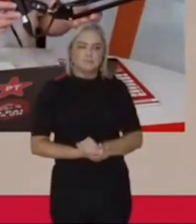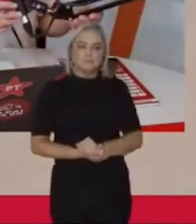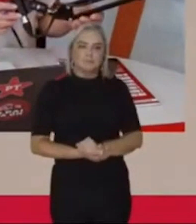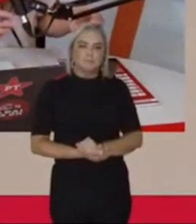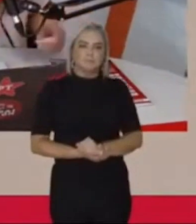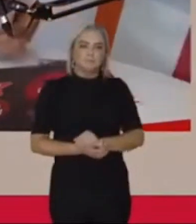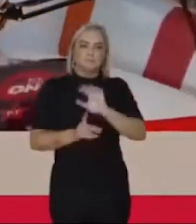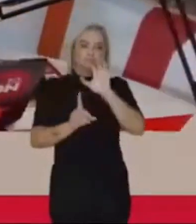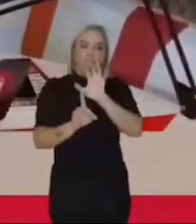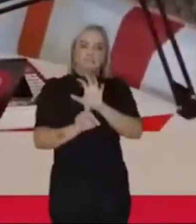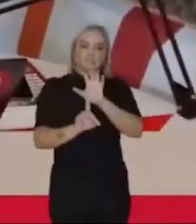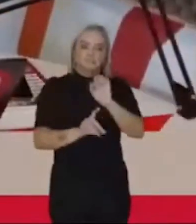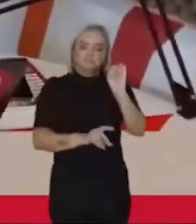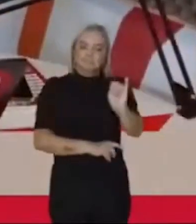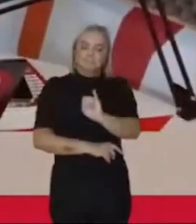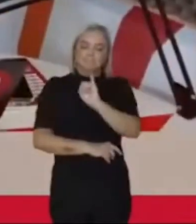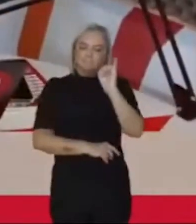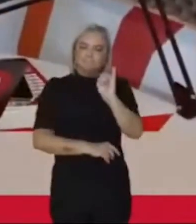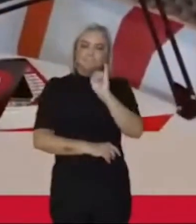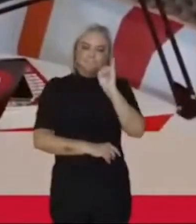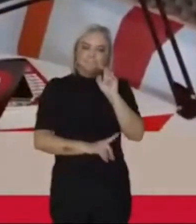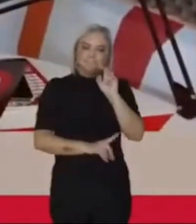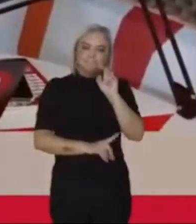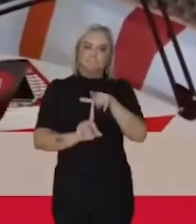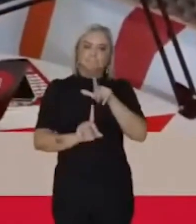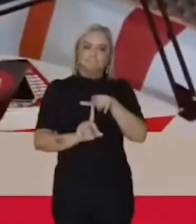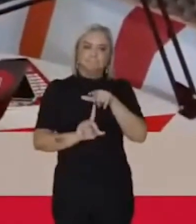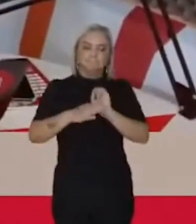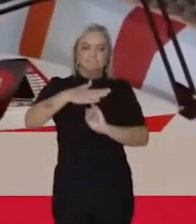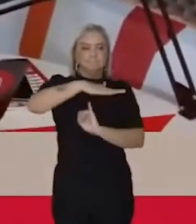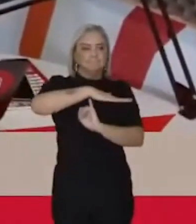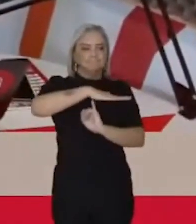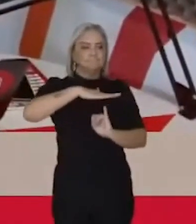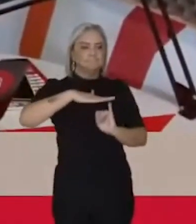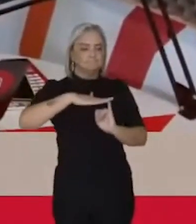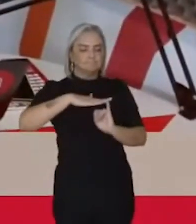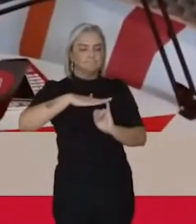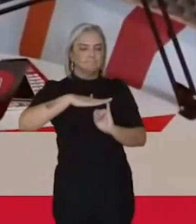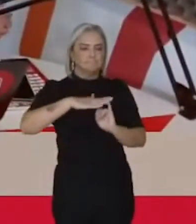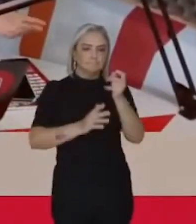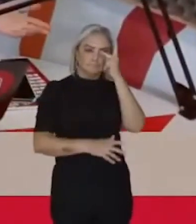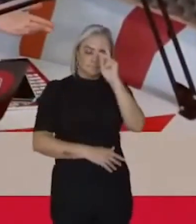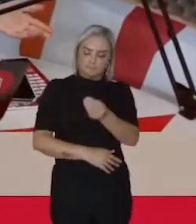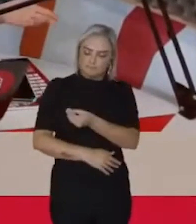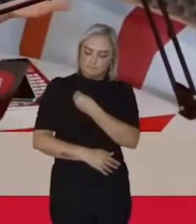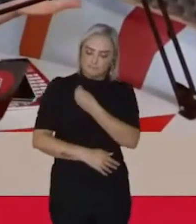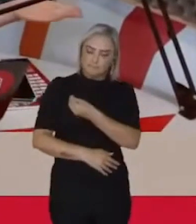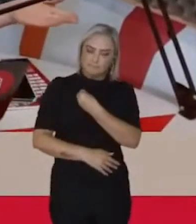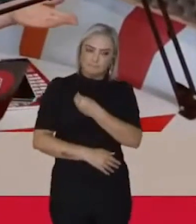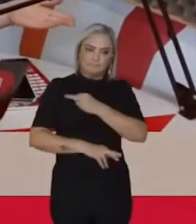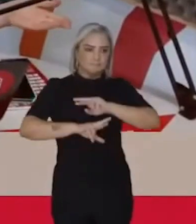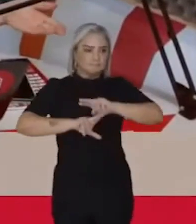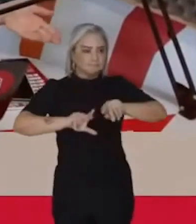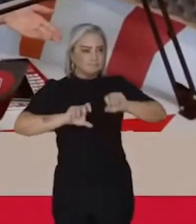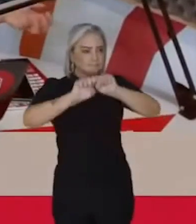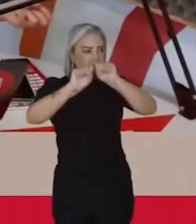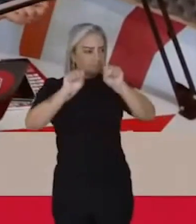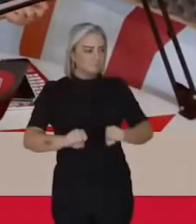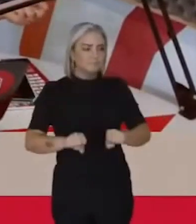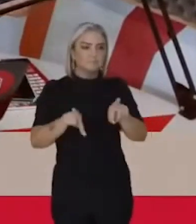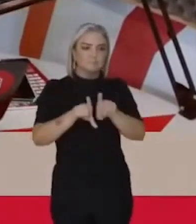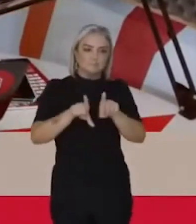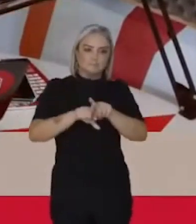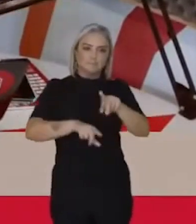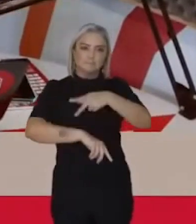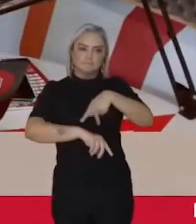Olha o impacto, né? A importância desse tipo de instituto para a sobrevivência, né, de vários sistemas aqui também